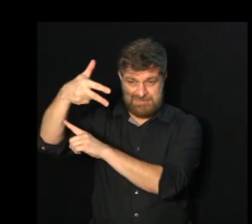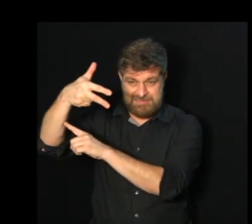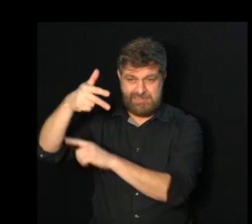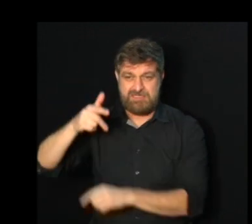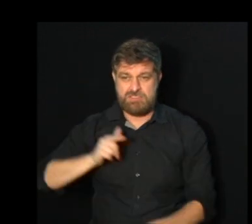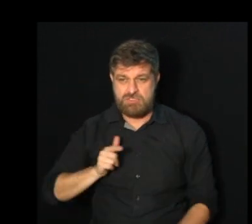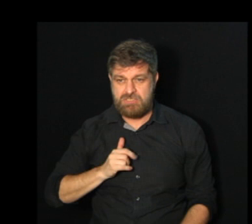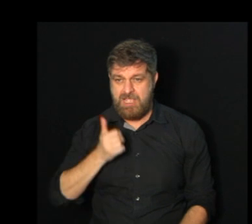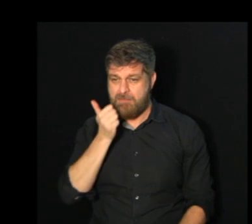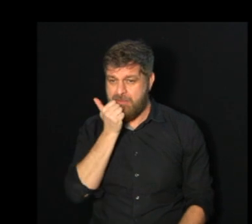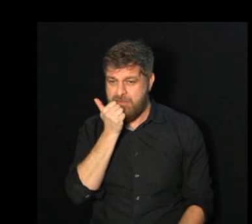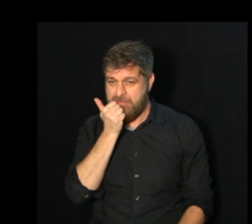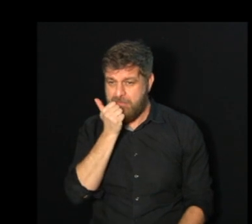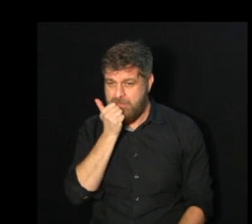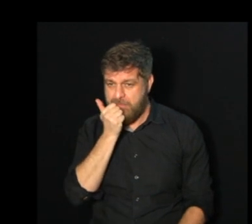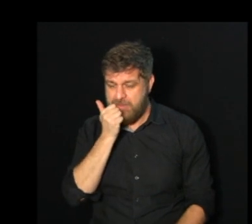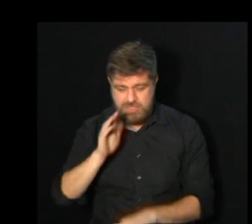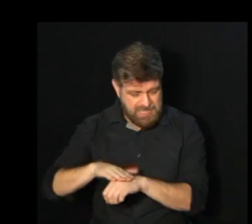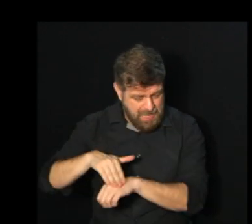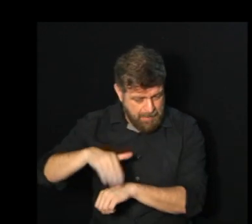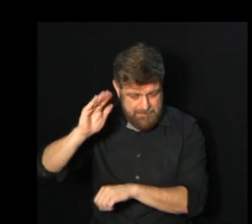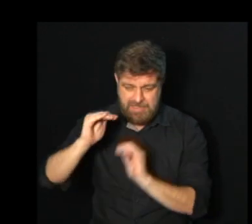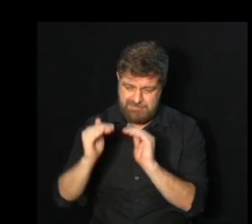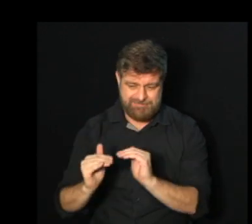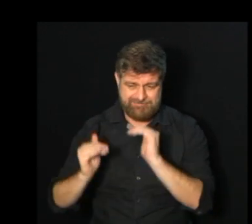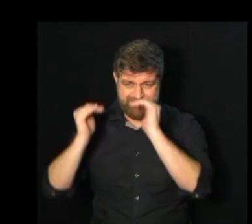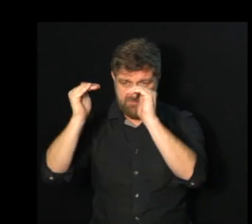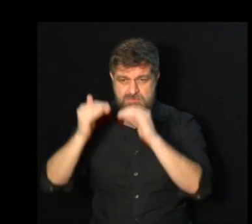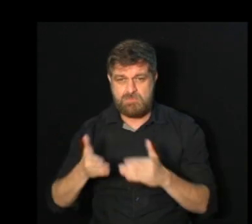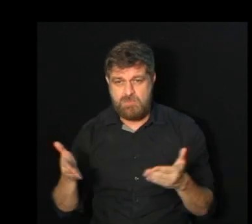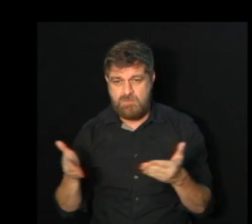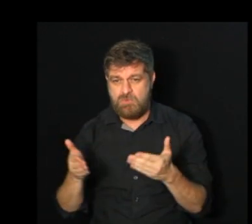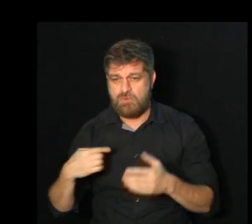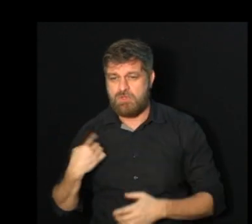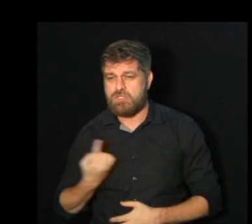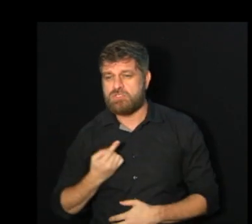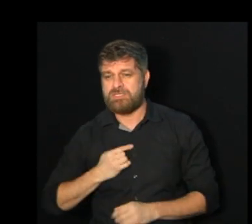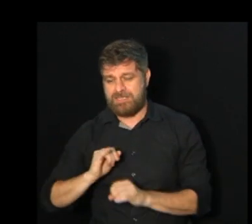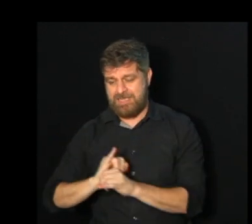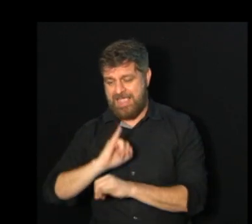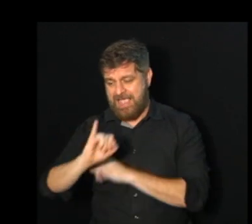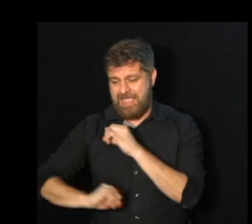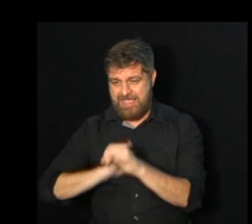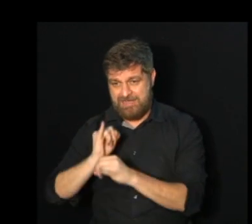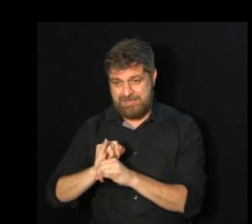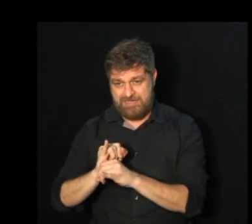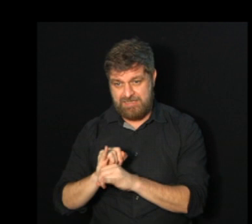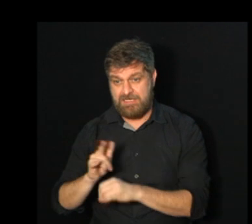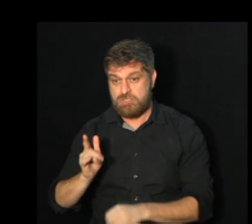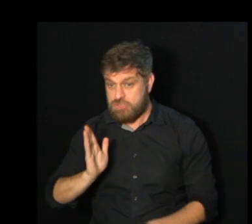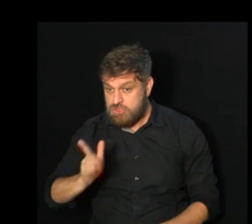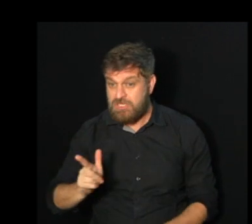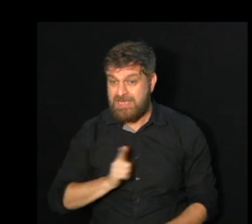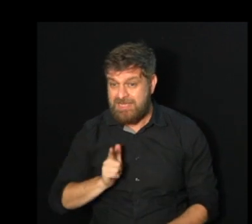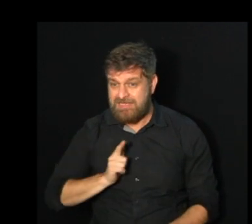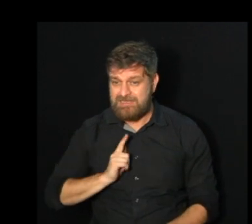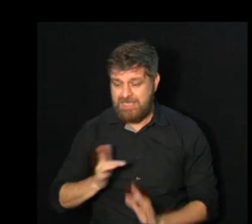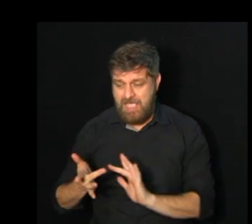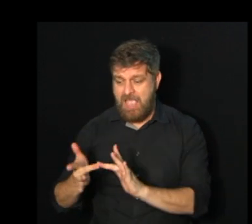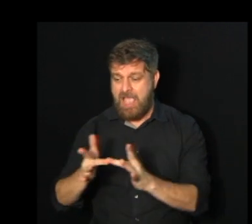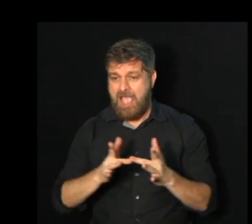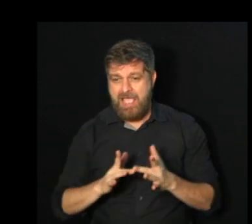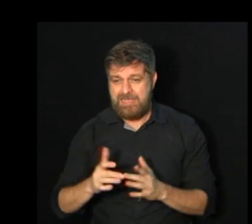para radioamadores. E hoje, né, nós estamos aí com a internet desenvolvida, nós estamos com uma rede própria de